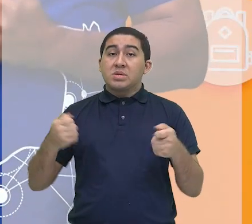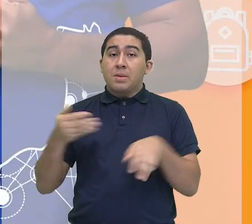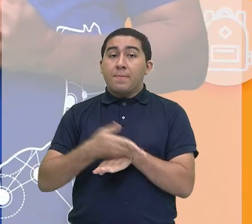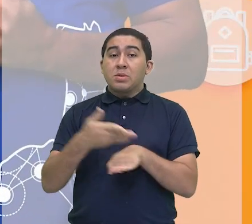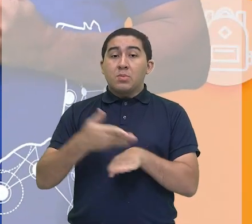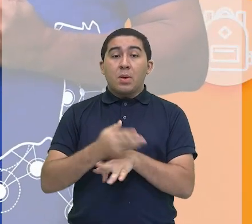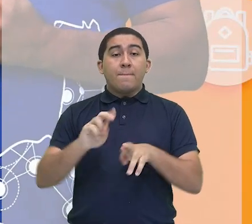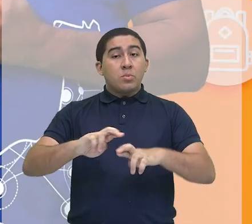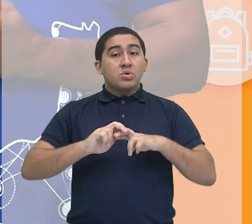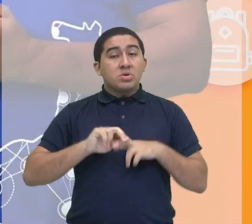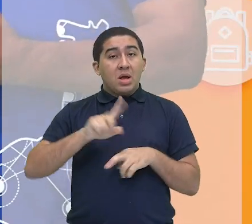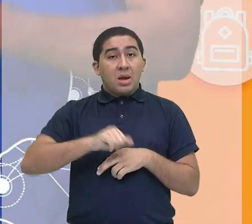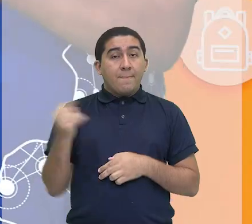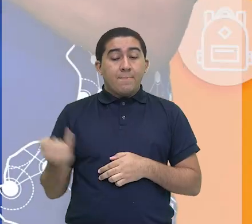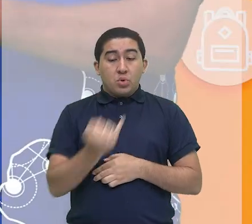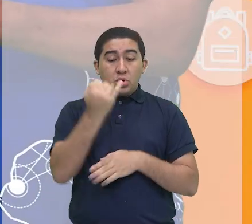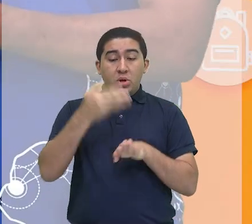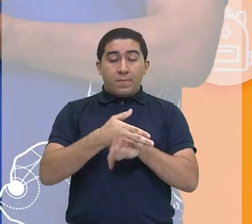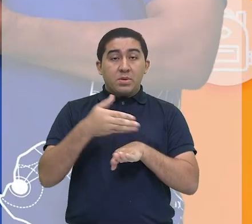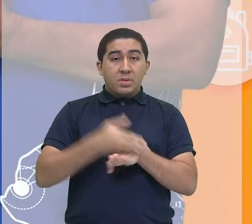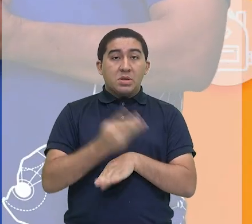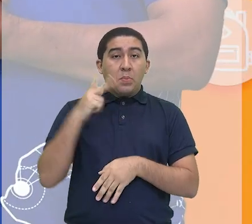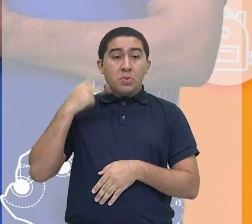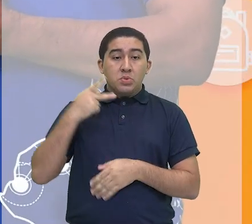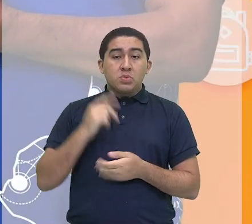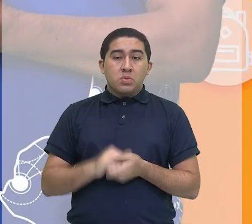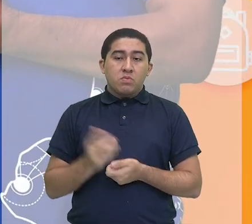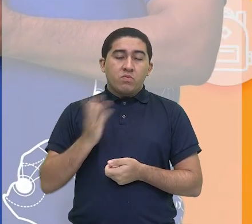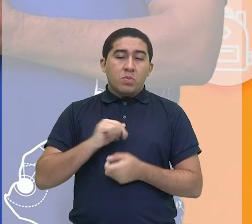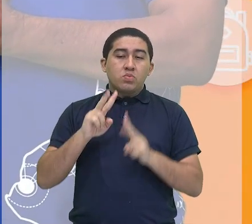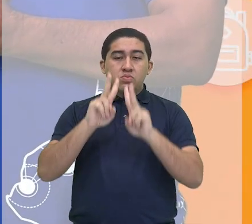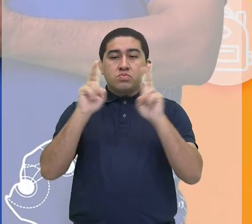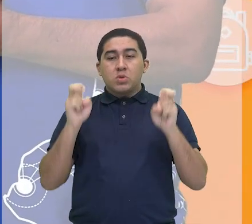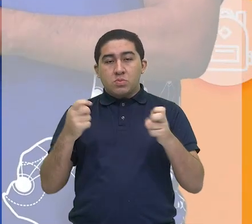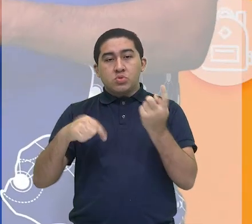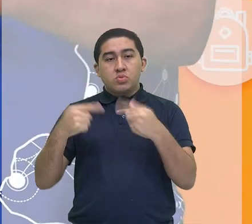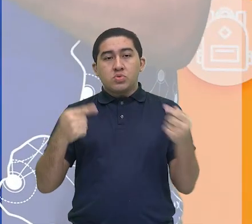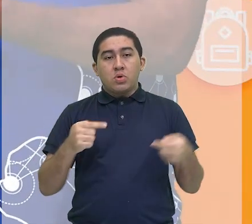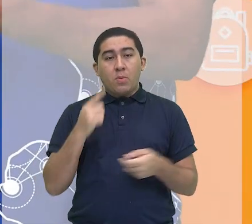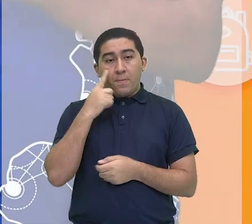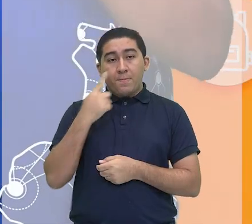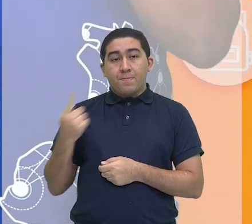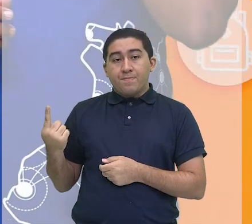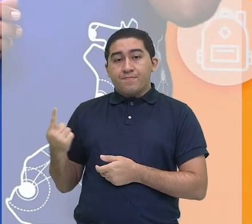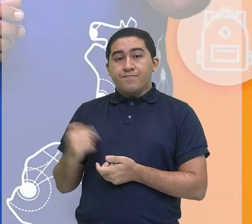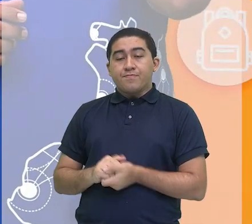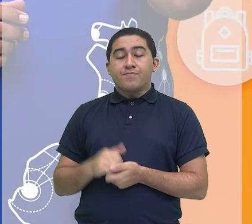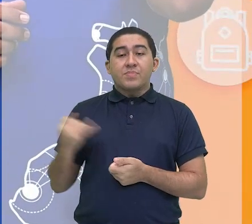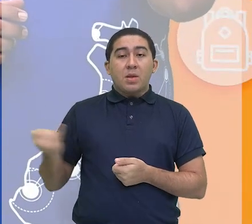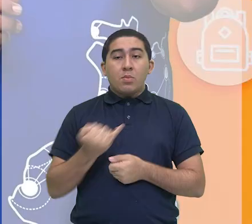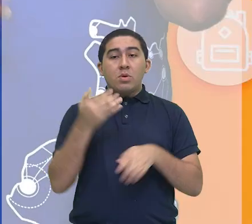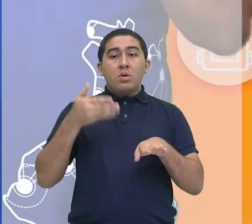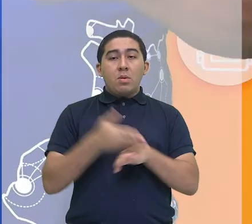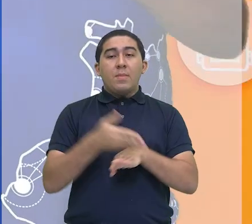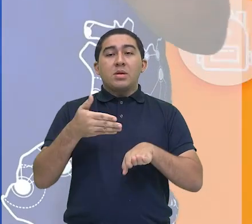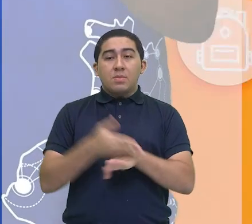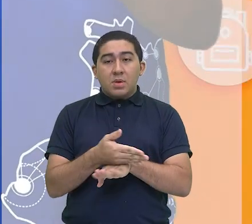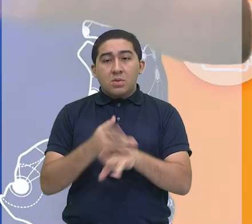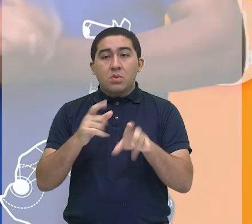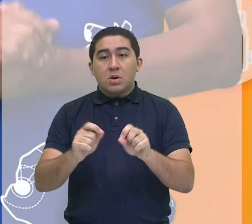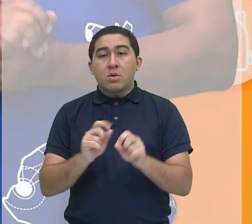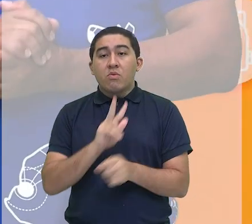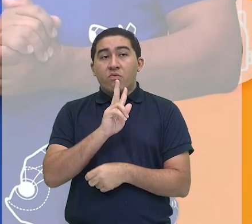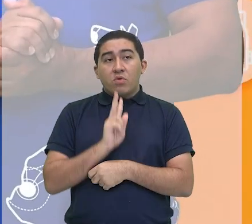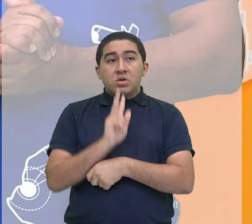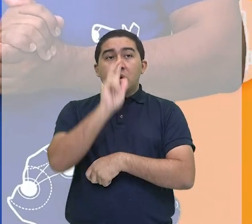da importância do engajamento político, né? Então, vamos falar sobre isso aqui, ó. Essa participação ativa, ela